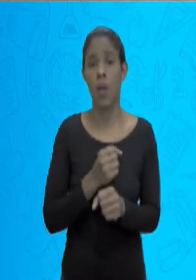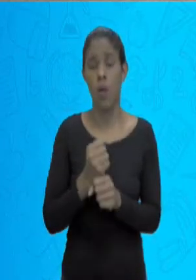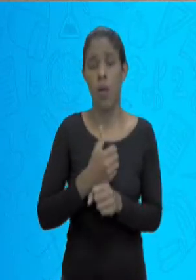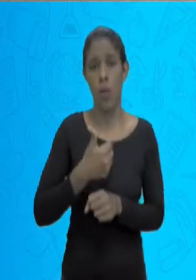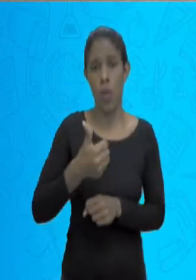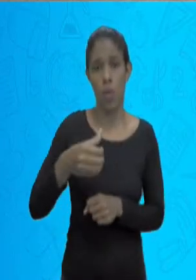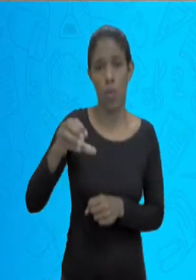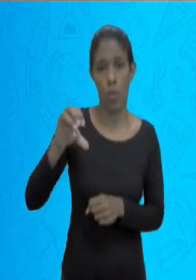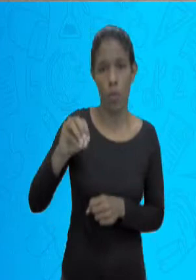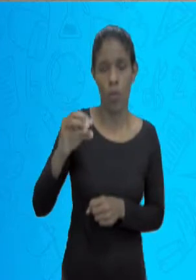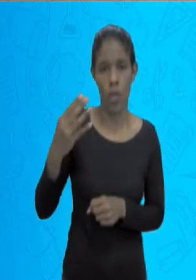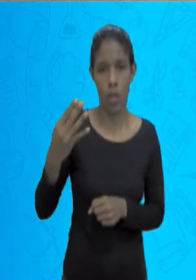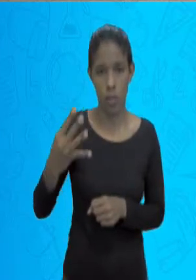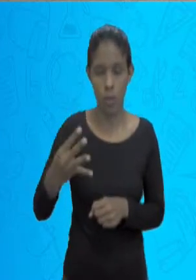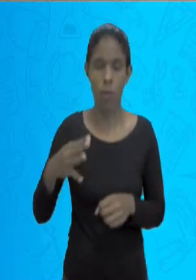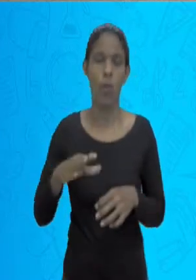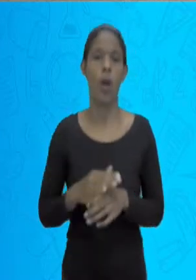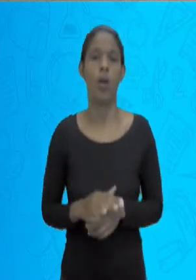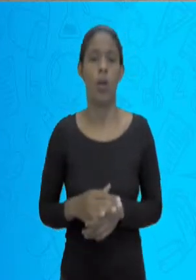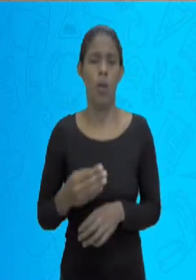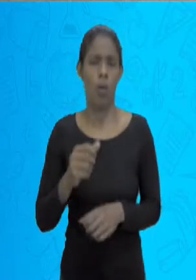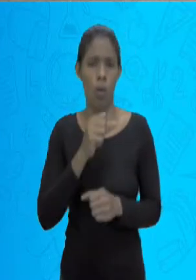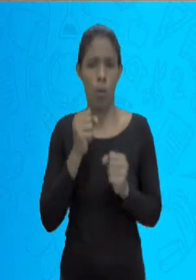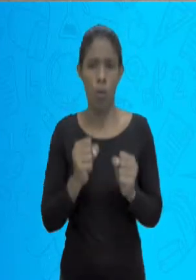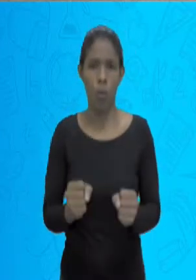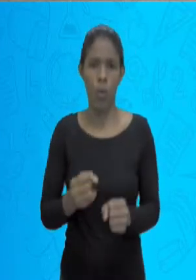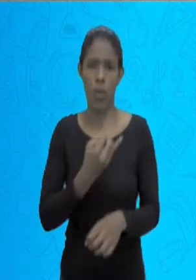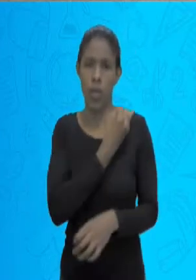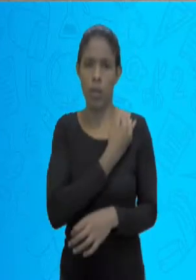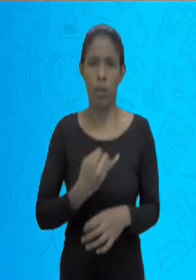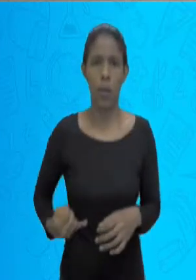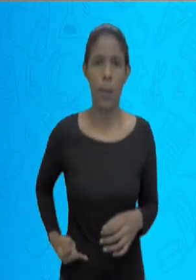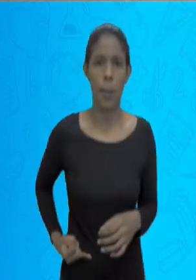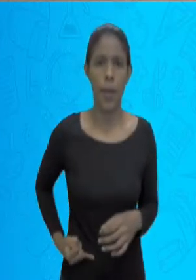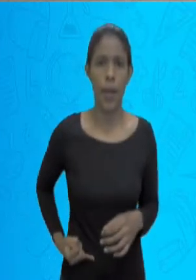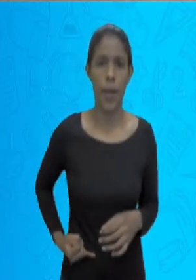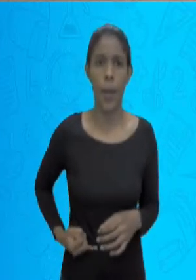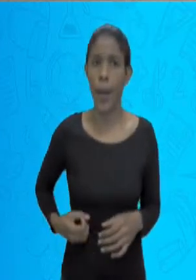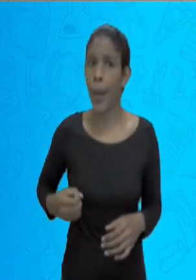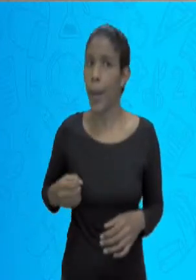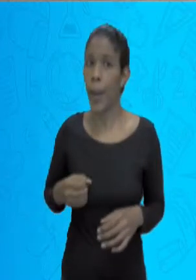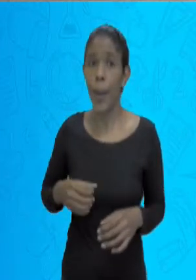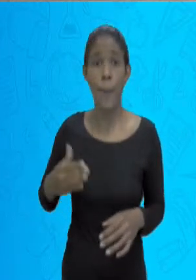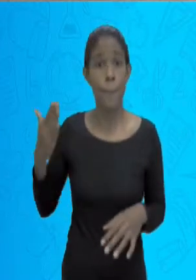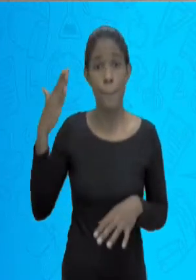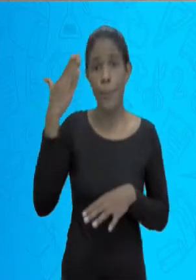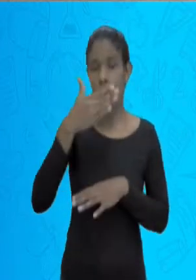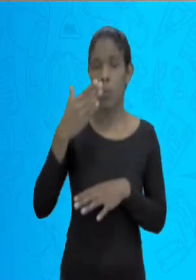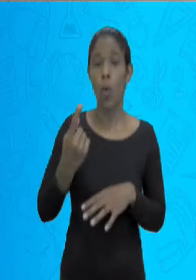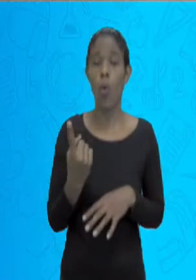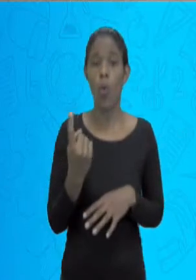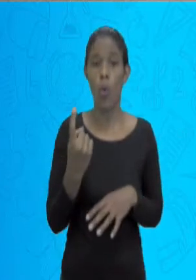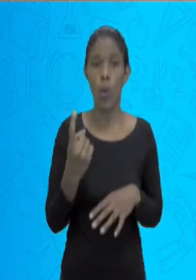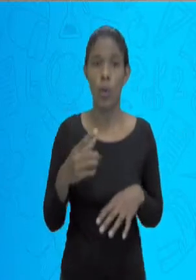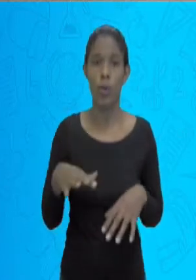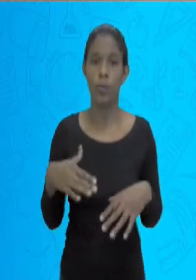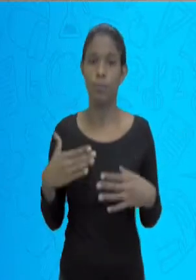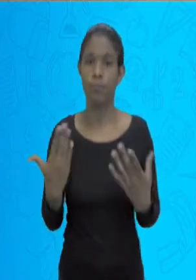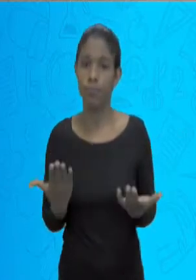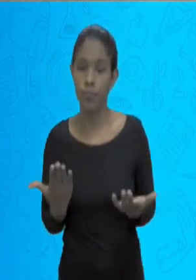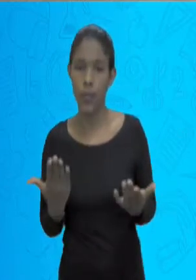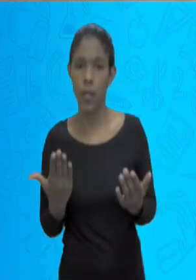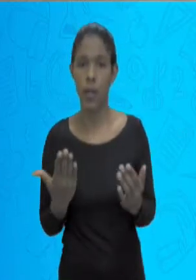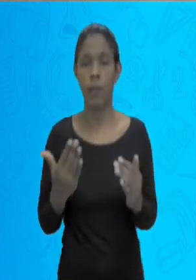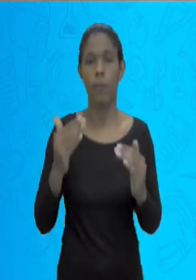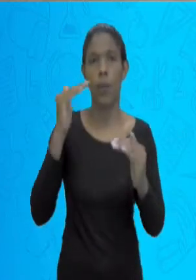uma nobreza imperial com os títulos tradicionais. E a hierarquia de títulos correspondia